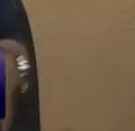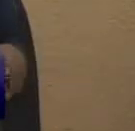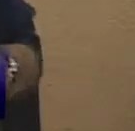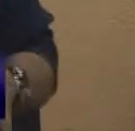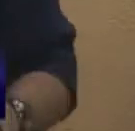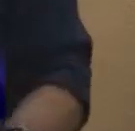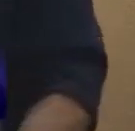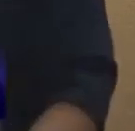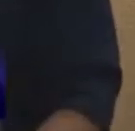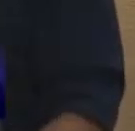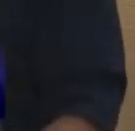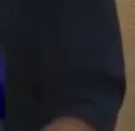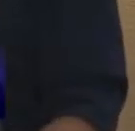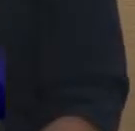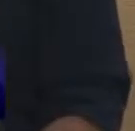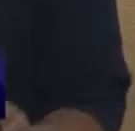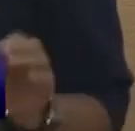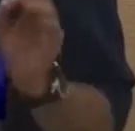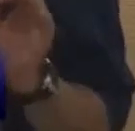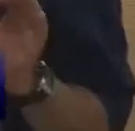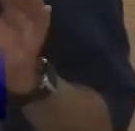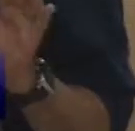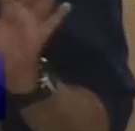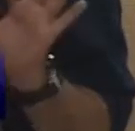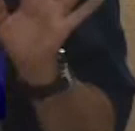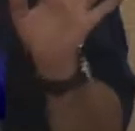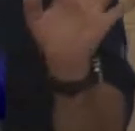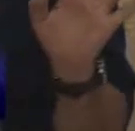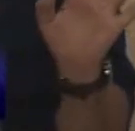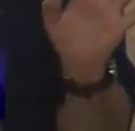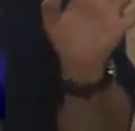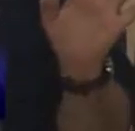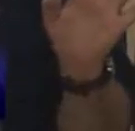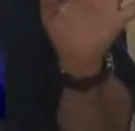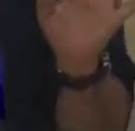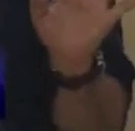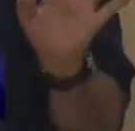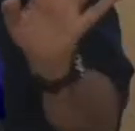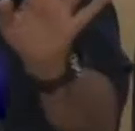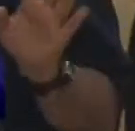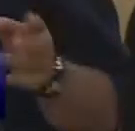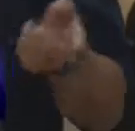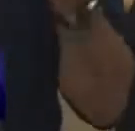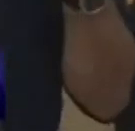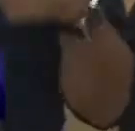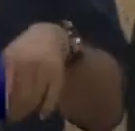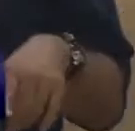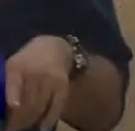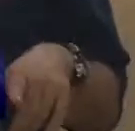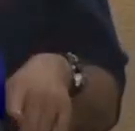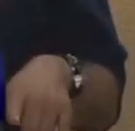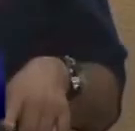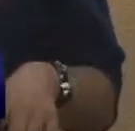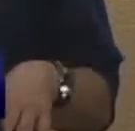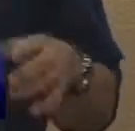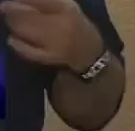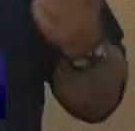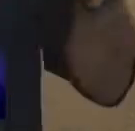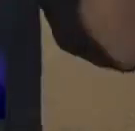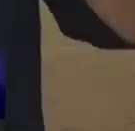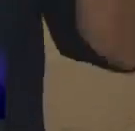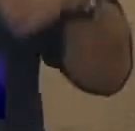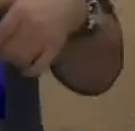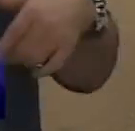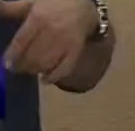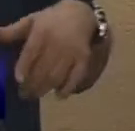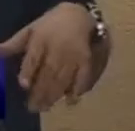Desta vez, nesse orçamento, existe uma rubrica, já foi um passo à frente. Quer dizer, havia uma emenda de minha